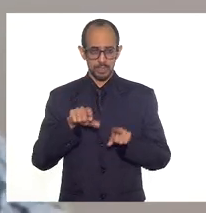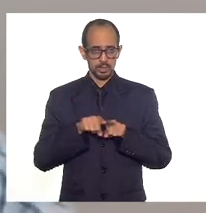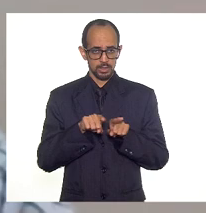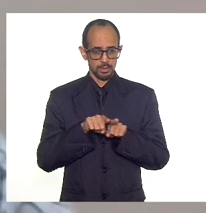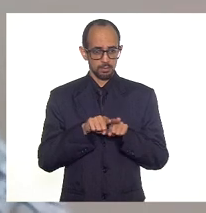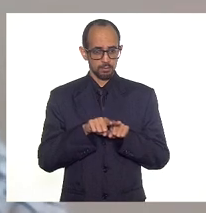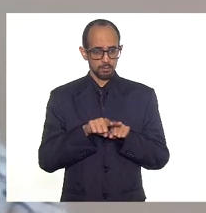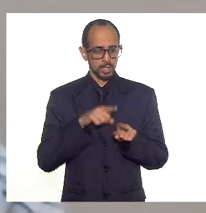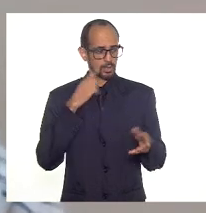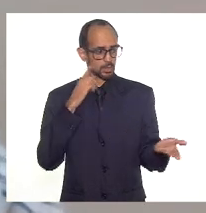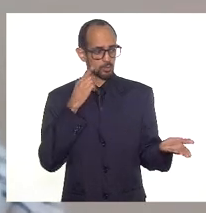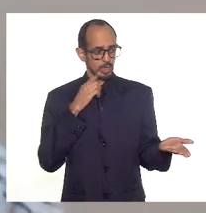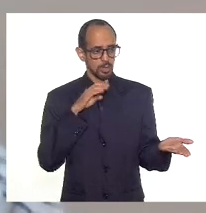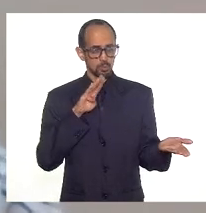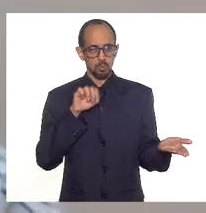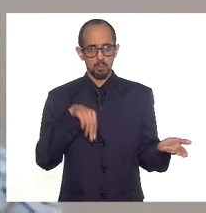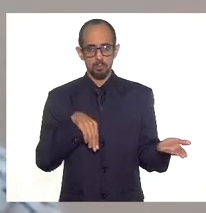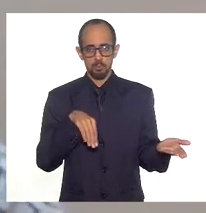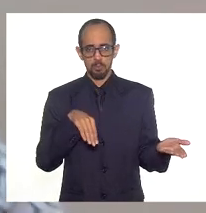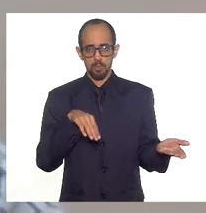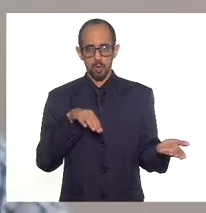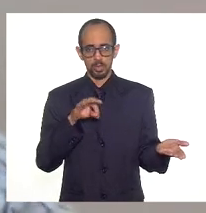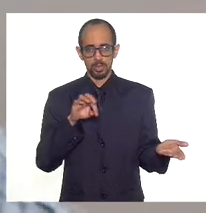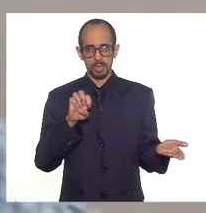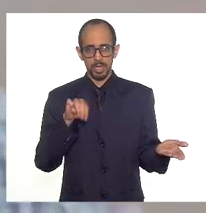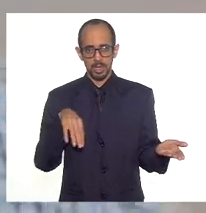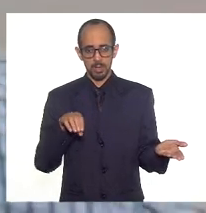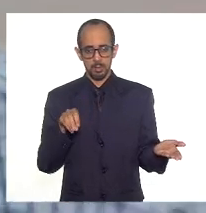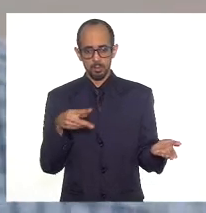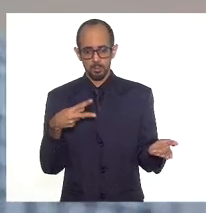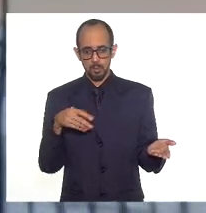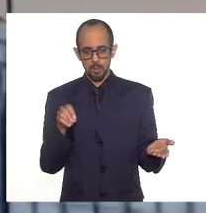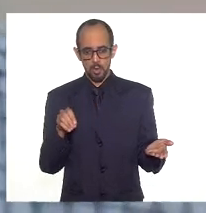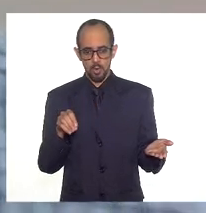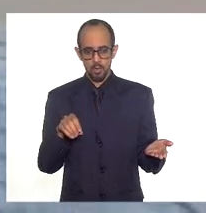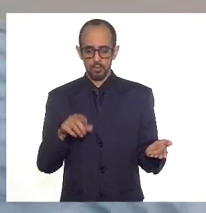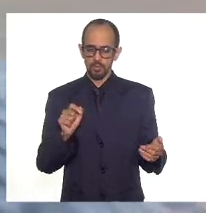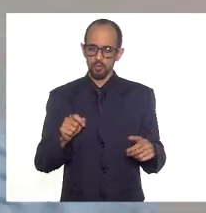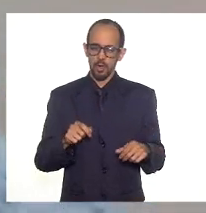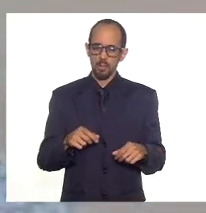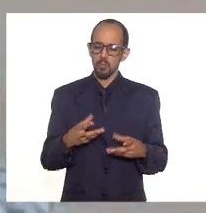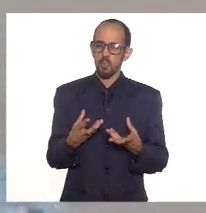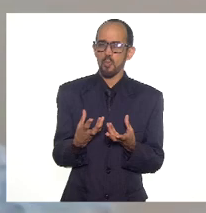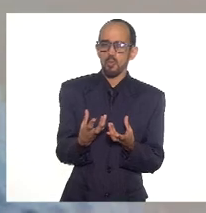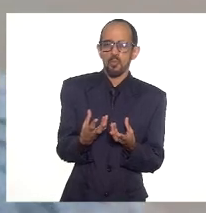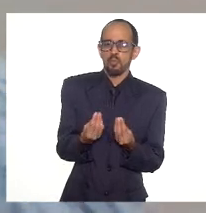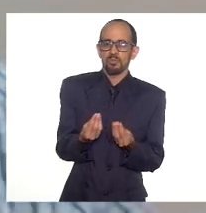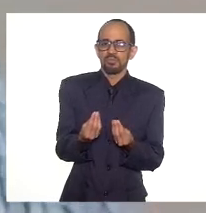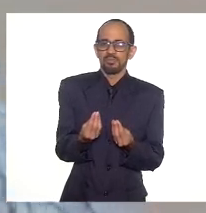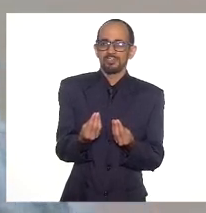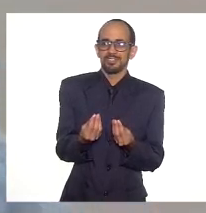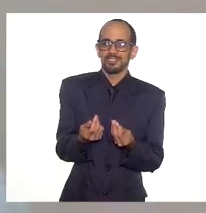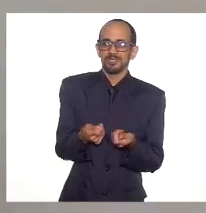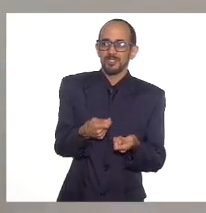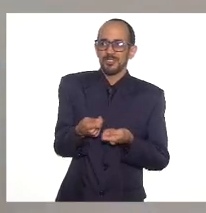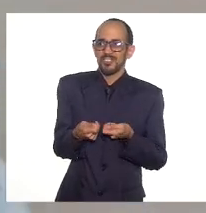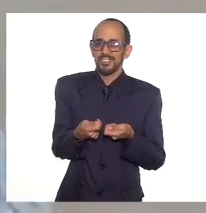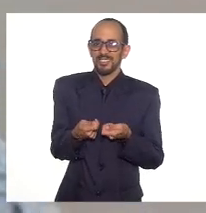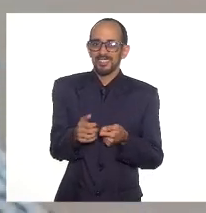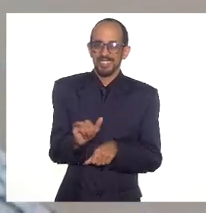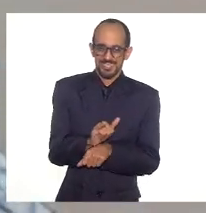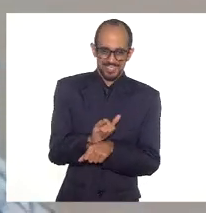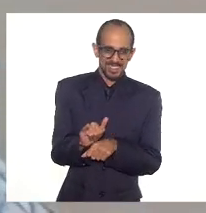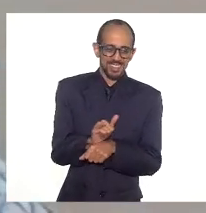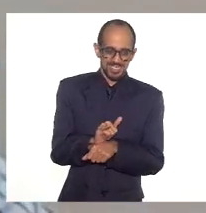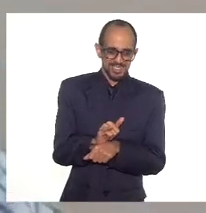diplomáticos, tão ou mais do que o Ardengue, né, que é o nosso diretor de relações institucionais da Petrobras, que